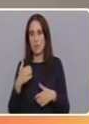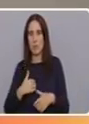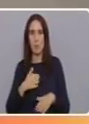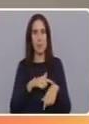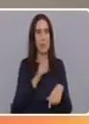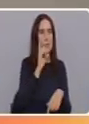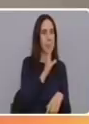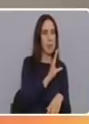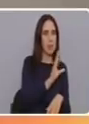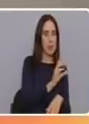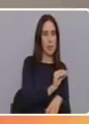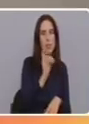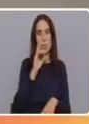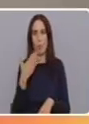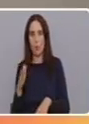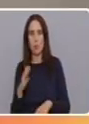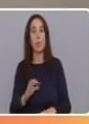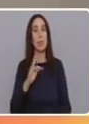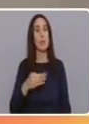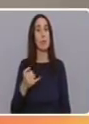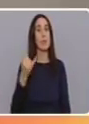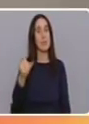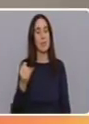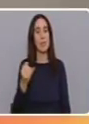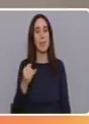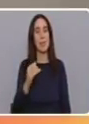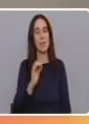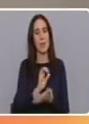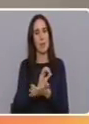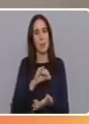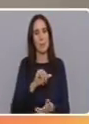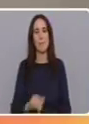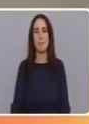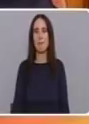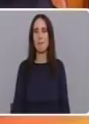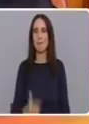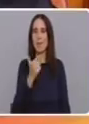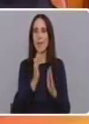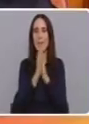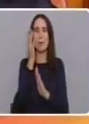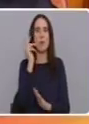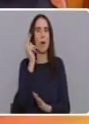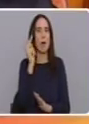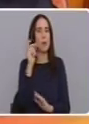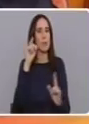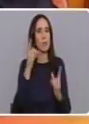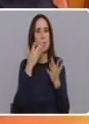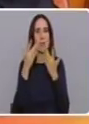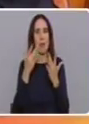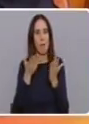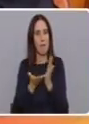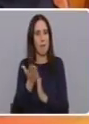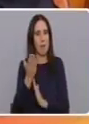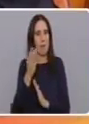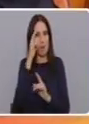Sexta, 10 e 11. E depois, no fim de semana seguinte, no Cai da Figueira da Foz. Oh, meu Deus, vocês vão ficar anos com este musical em cena, têm noção